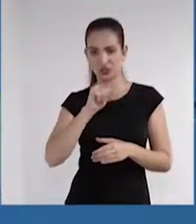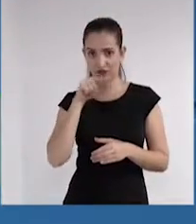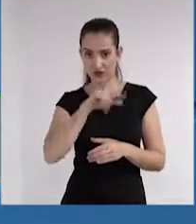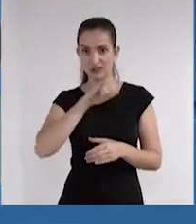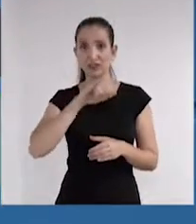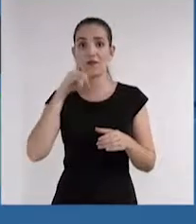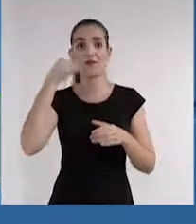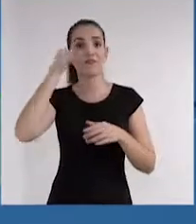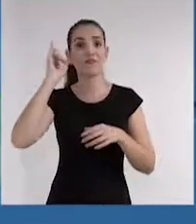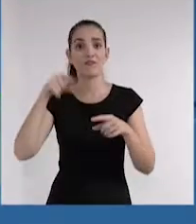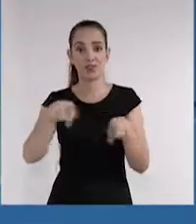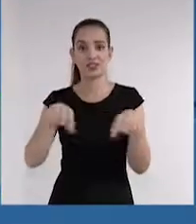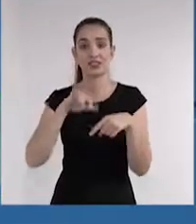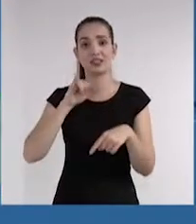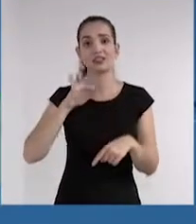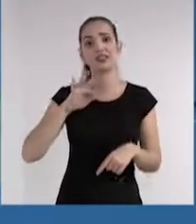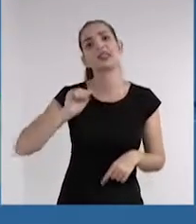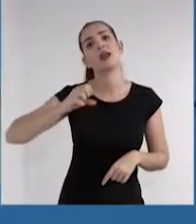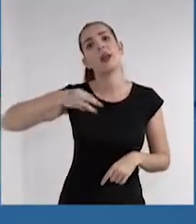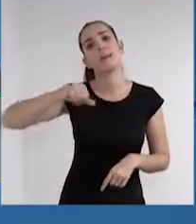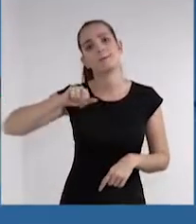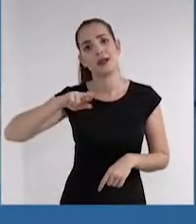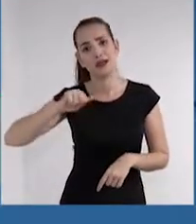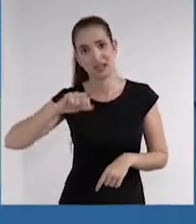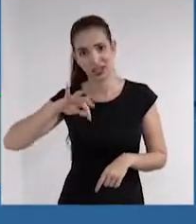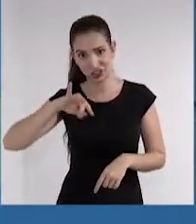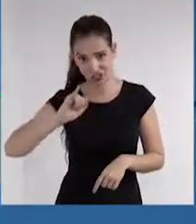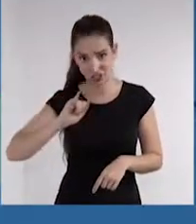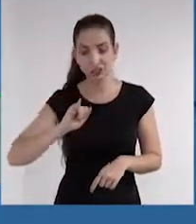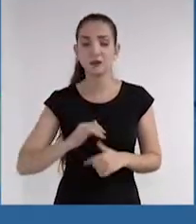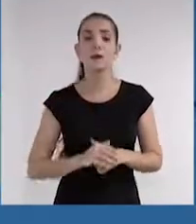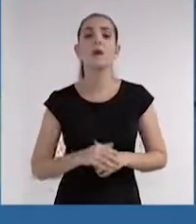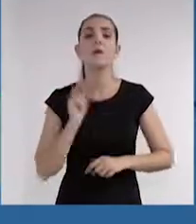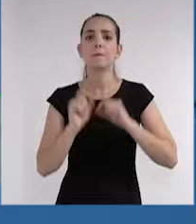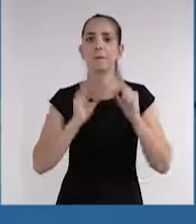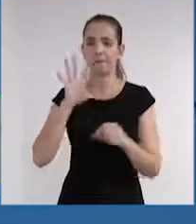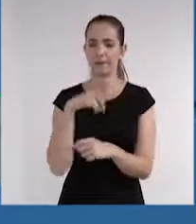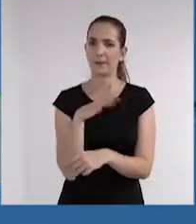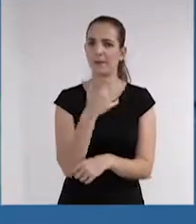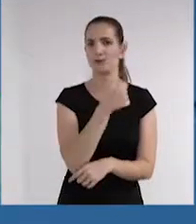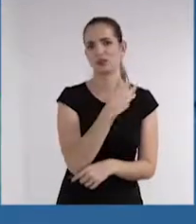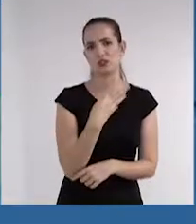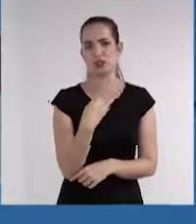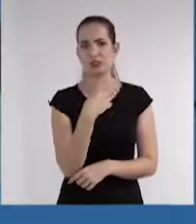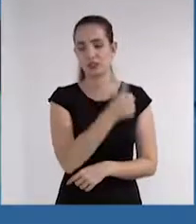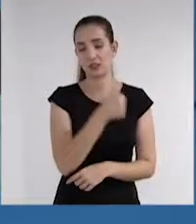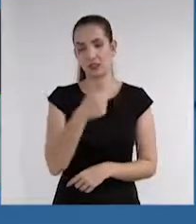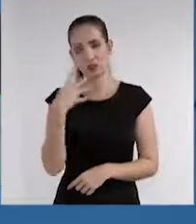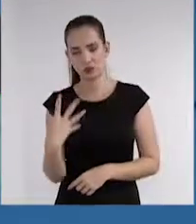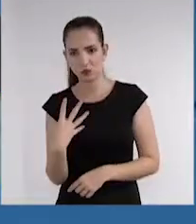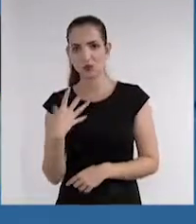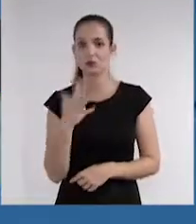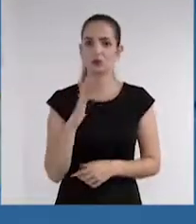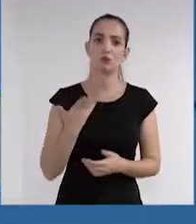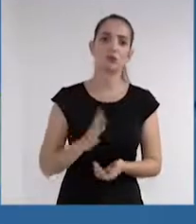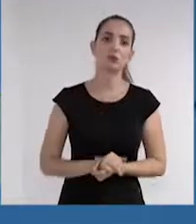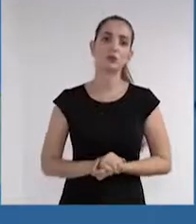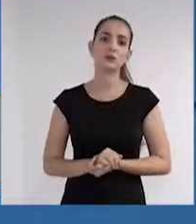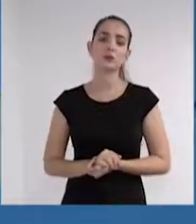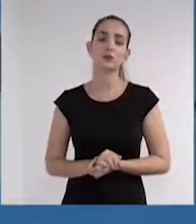em volta de um pivô de 114, 115 hectares, que é a média dos pivôs feito por Olacir de